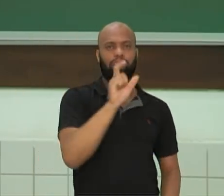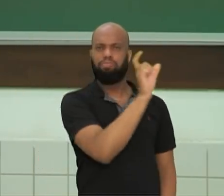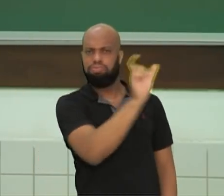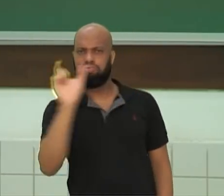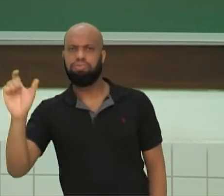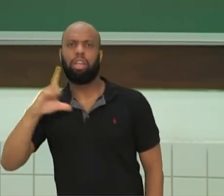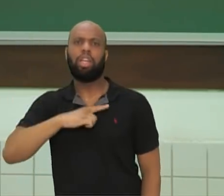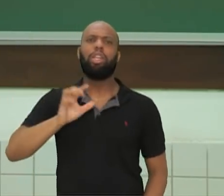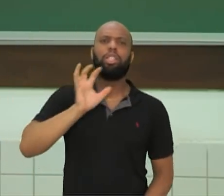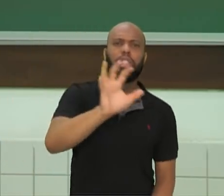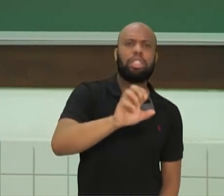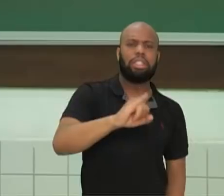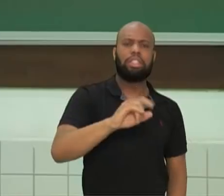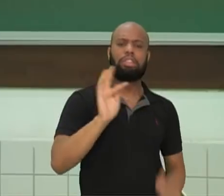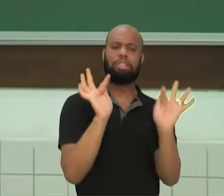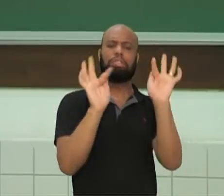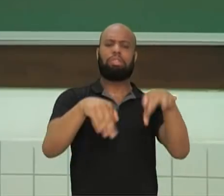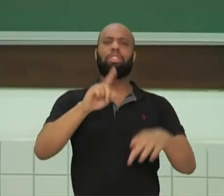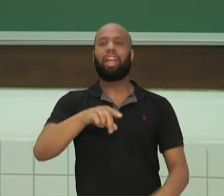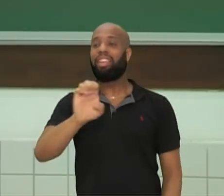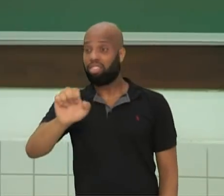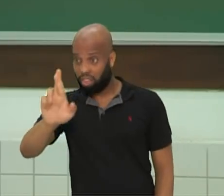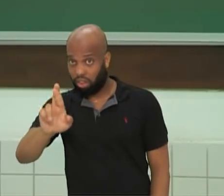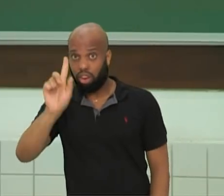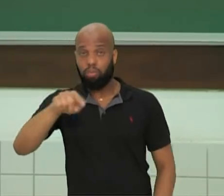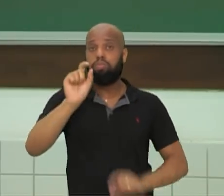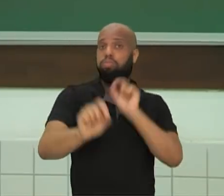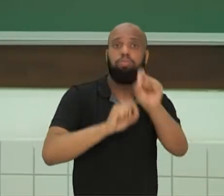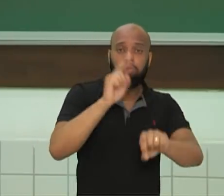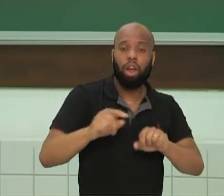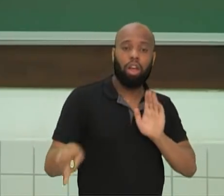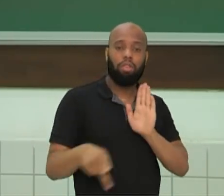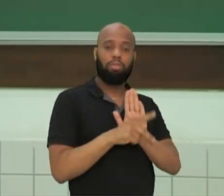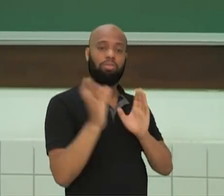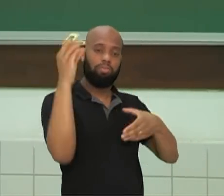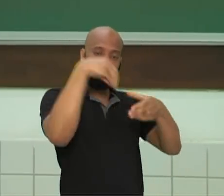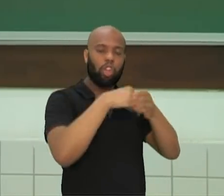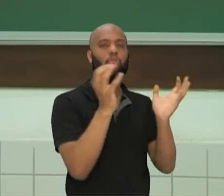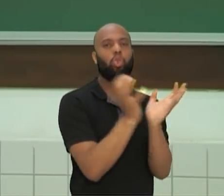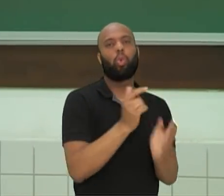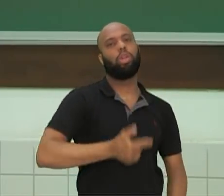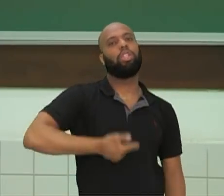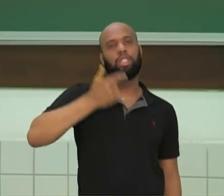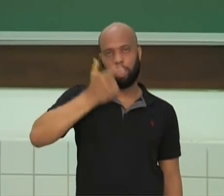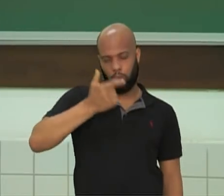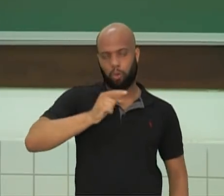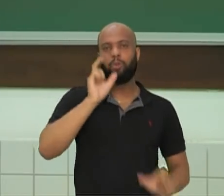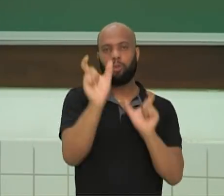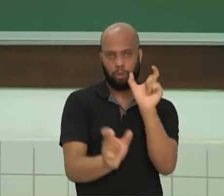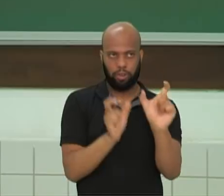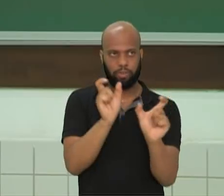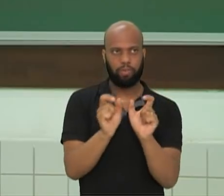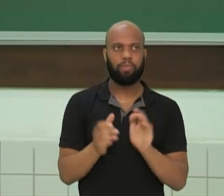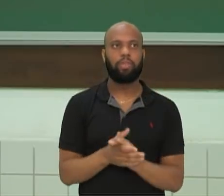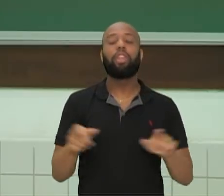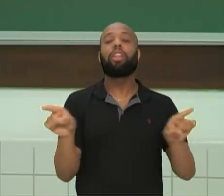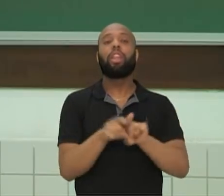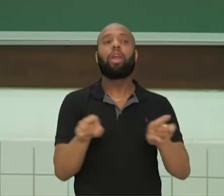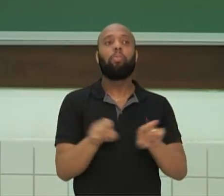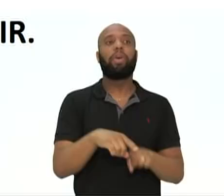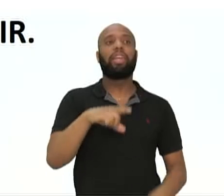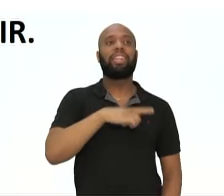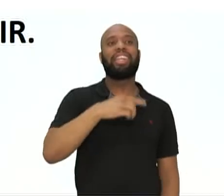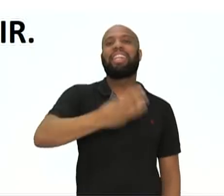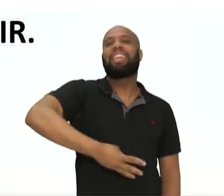se terminarem em er, eu digo que estão na segunda conjugação. E nós temos a